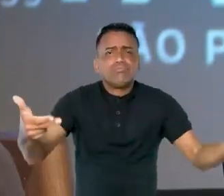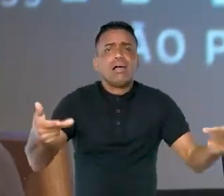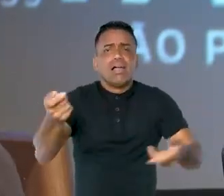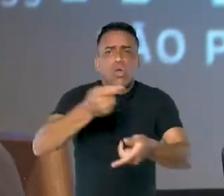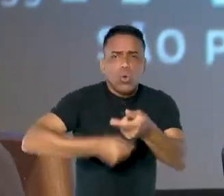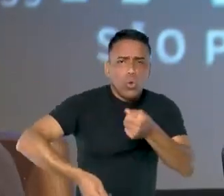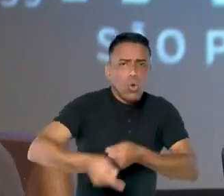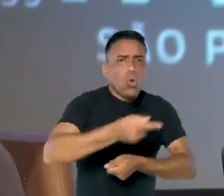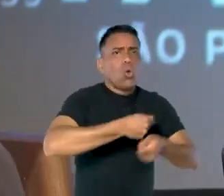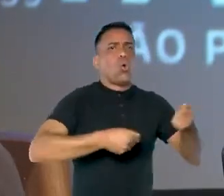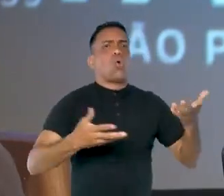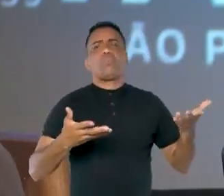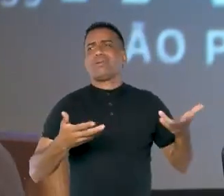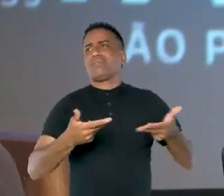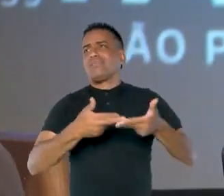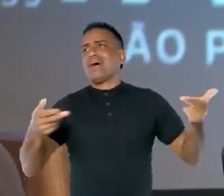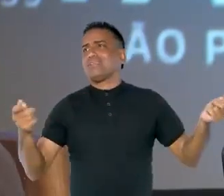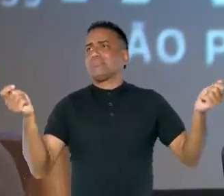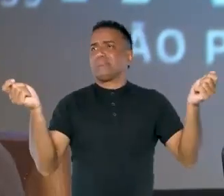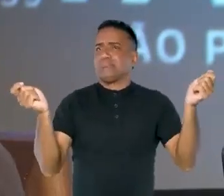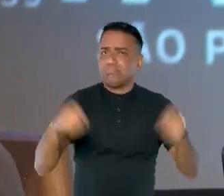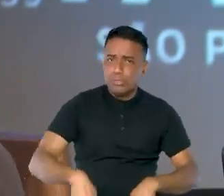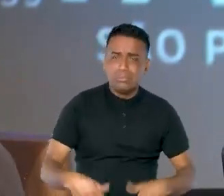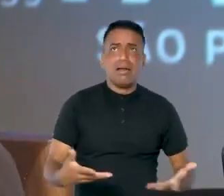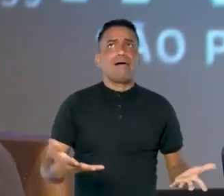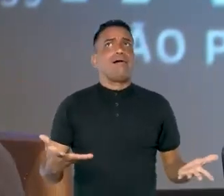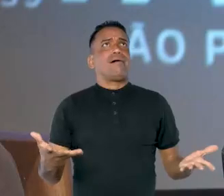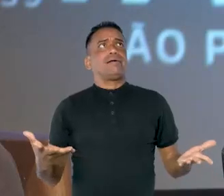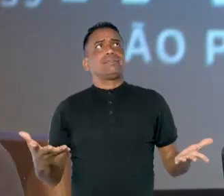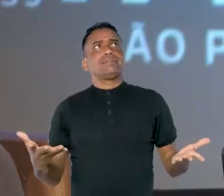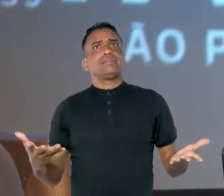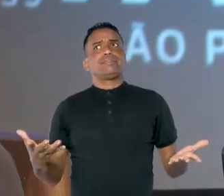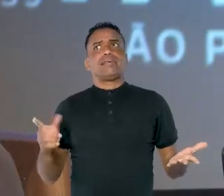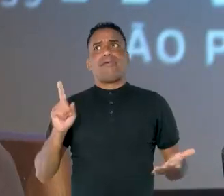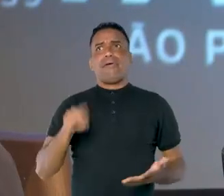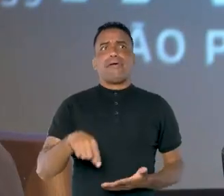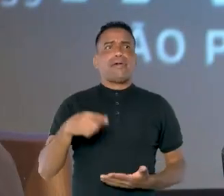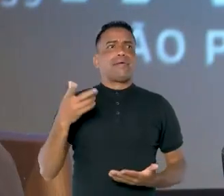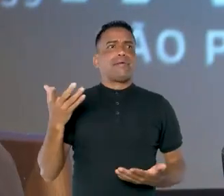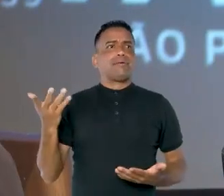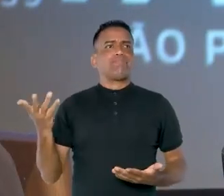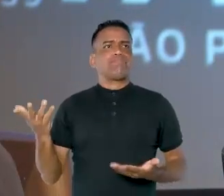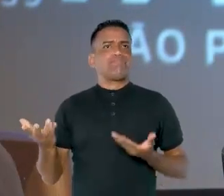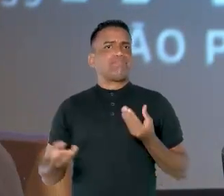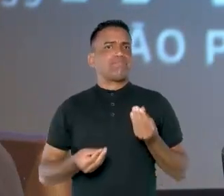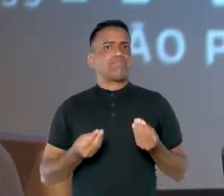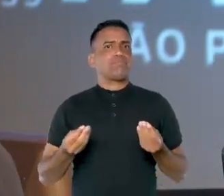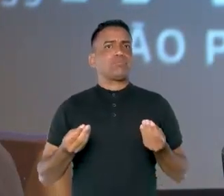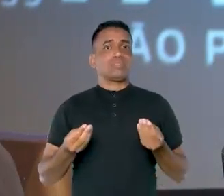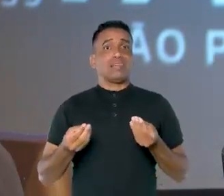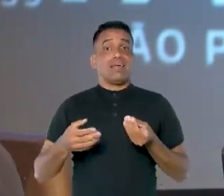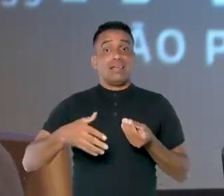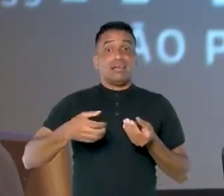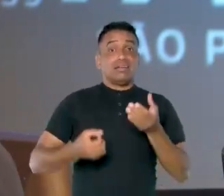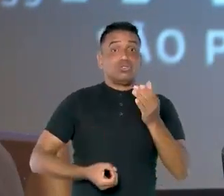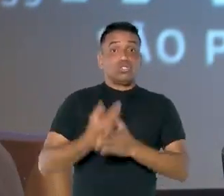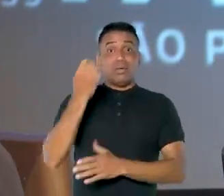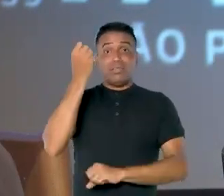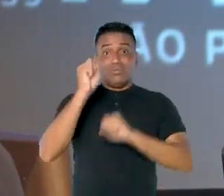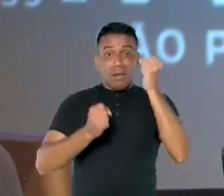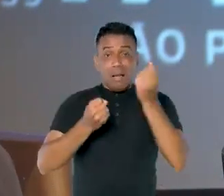econômicas, inúmeras possibilidades de medicinais,